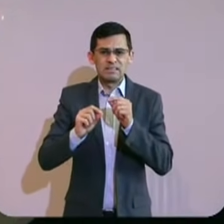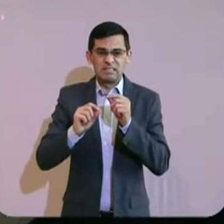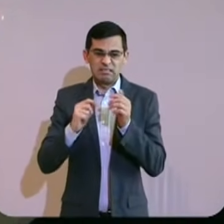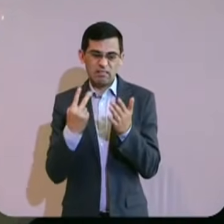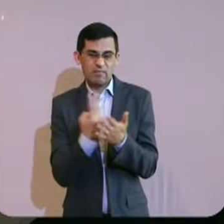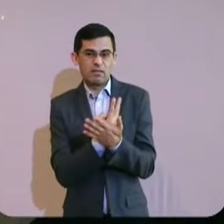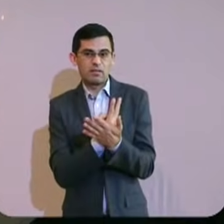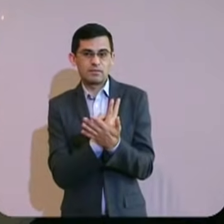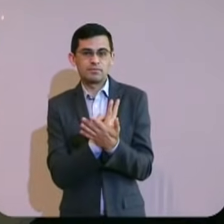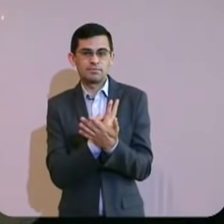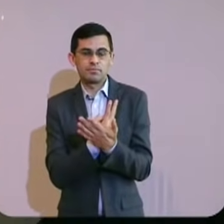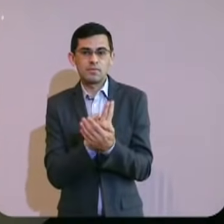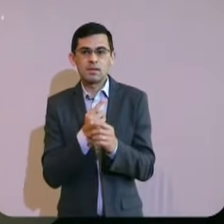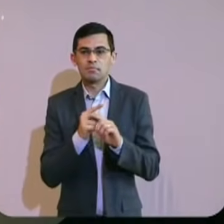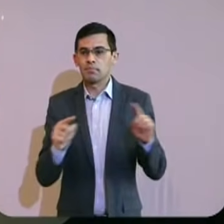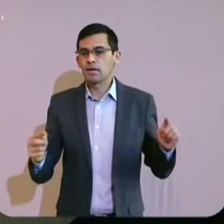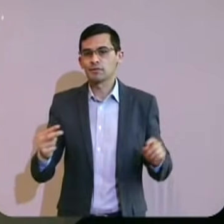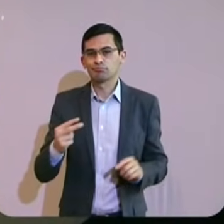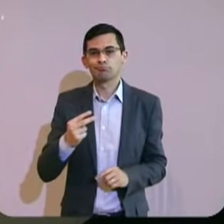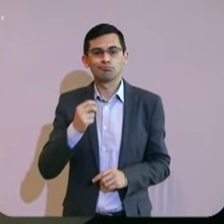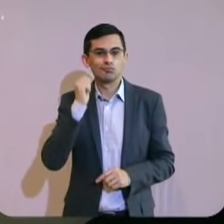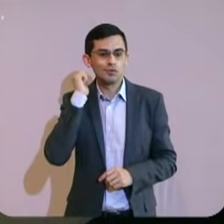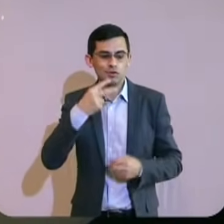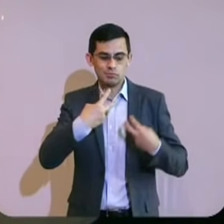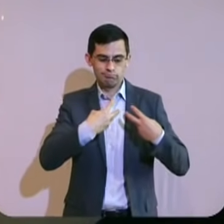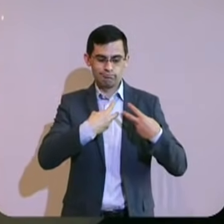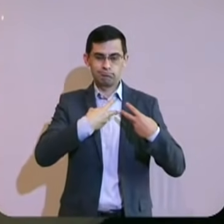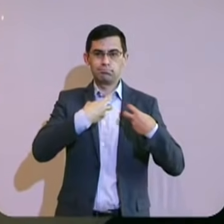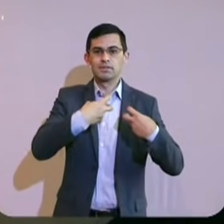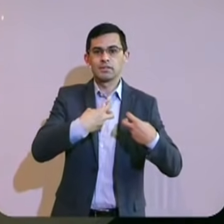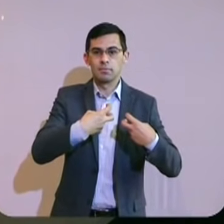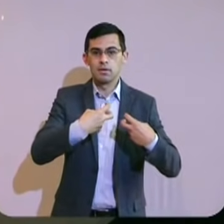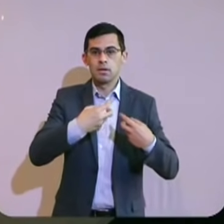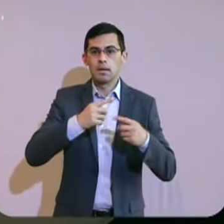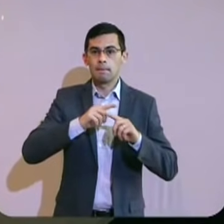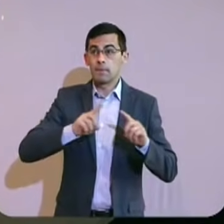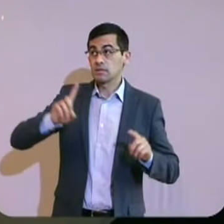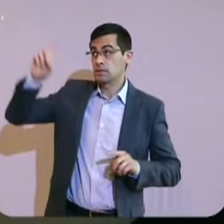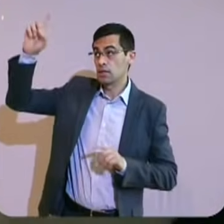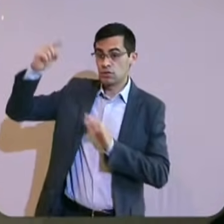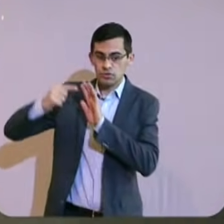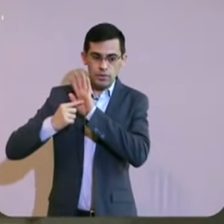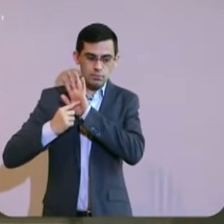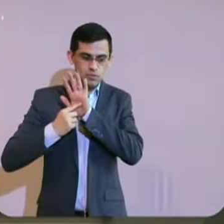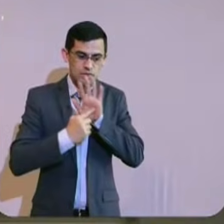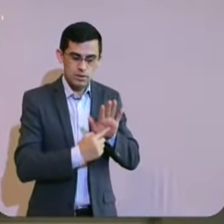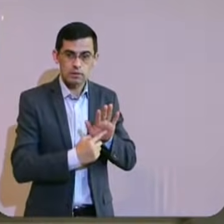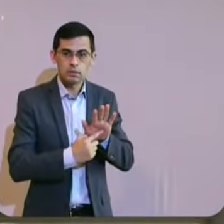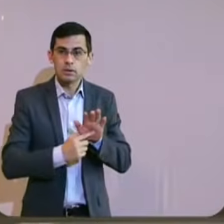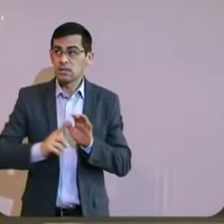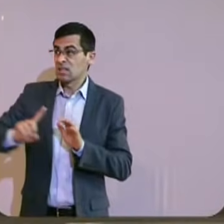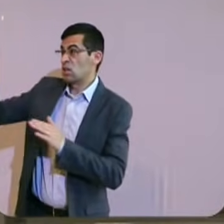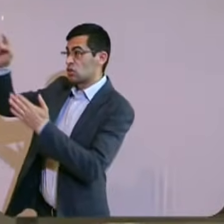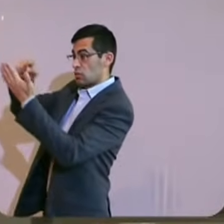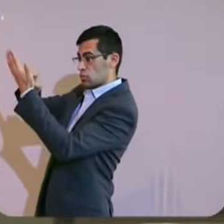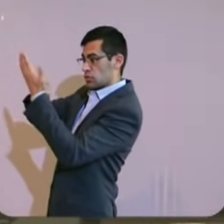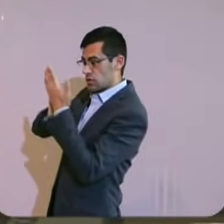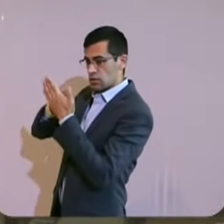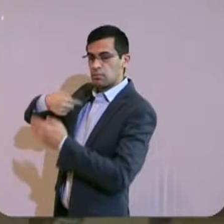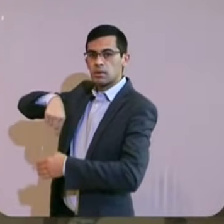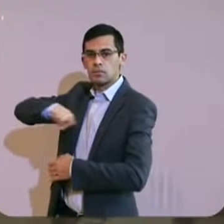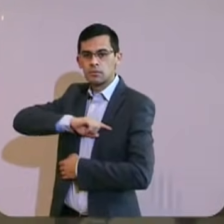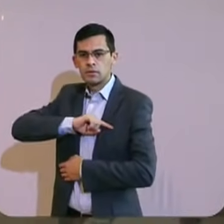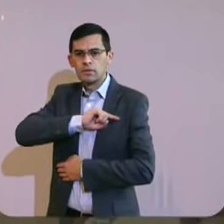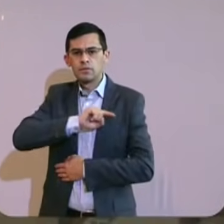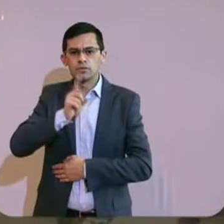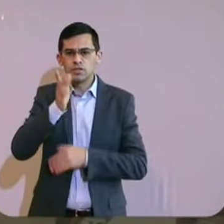bem. Mas ele não podia perceber. E Deus vai mostrando para a gente. Você já percebeu que na